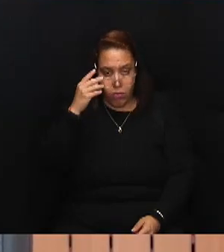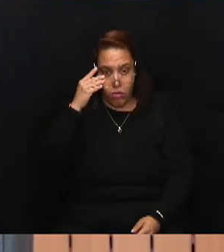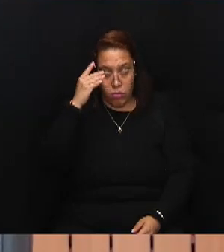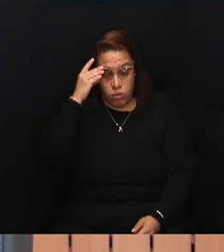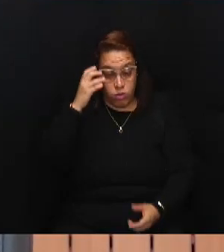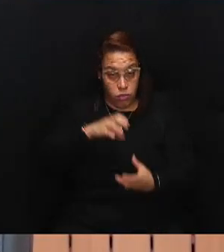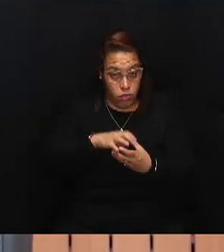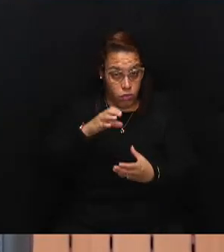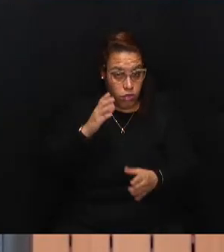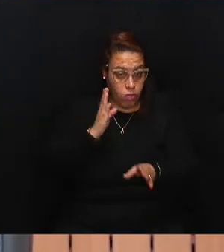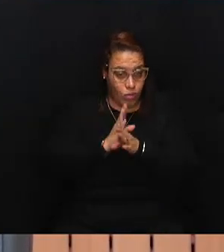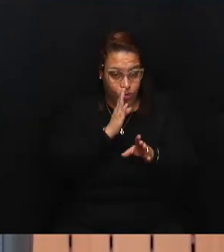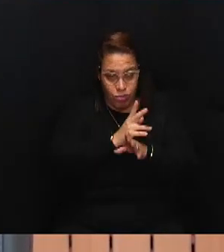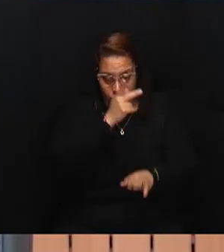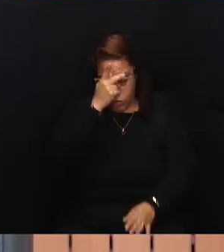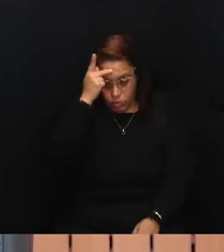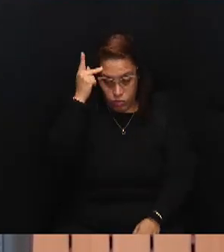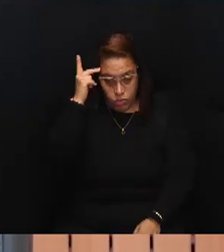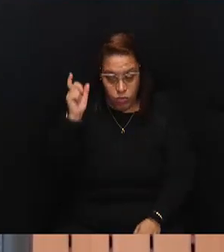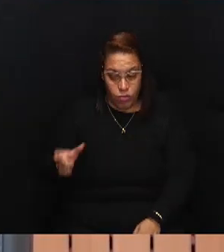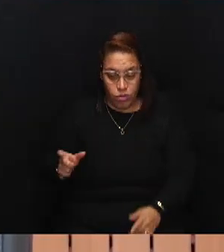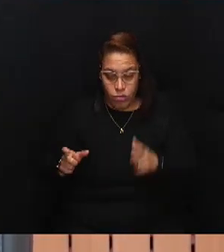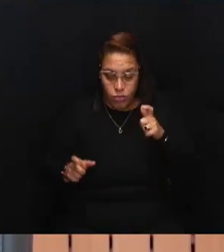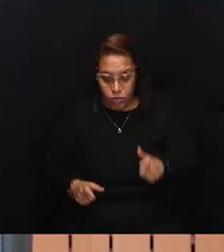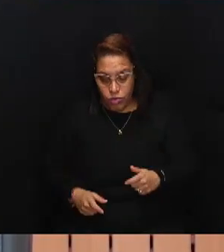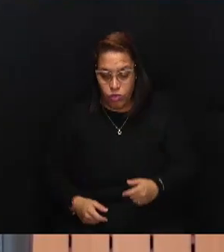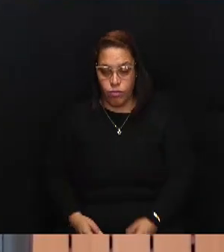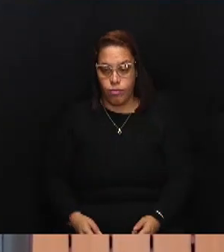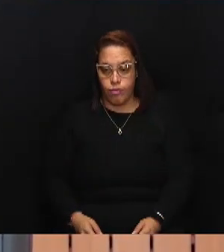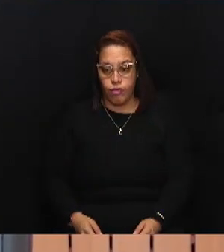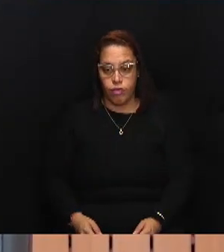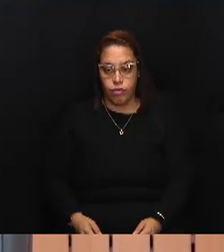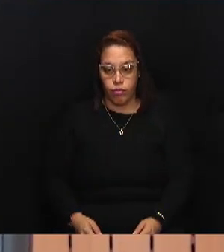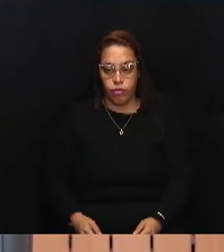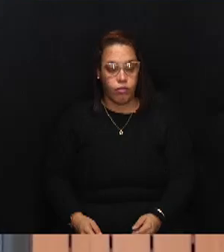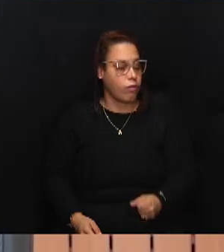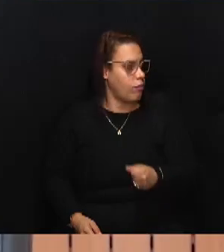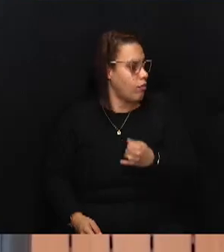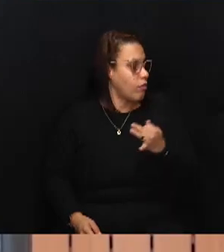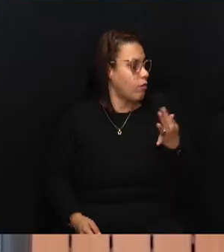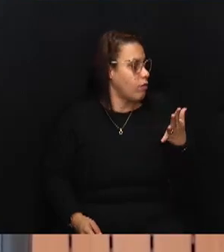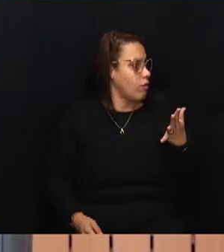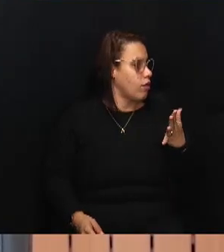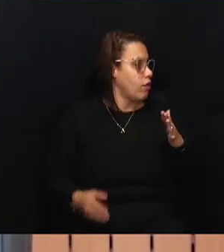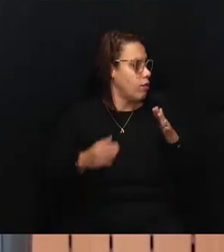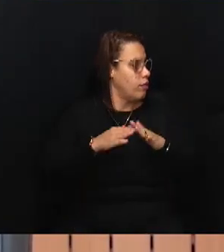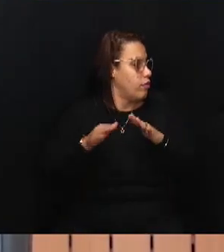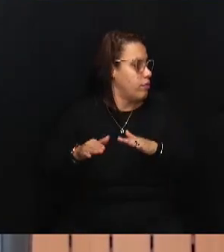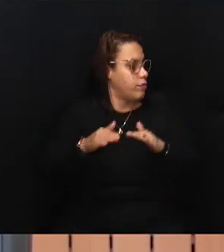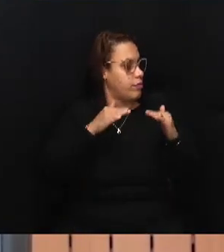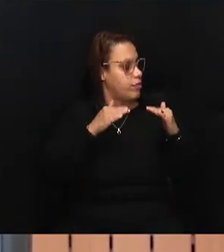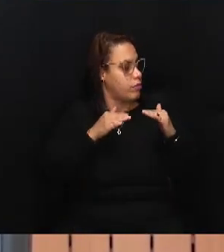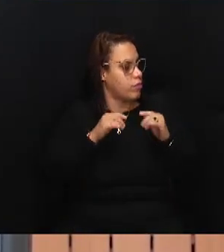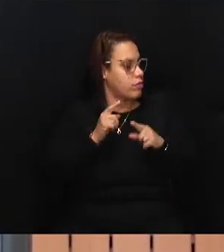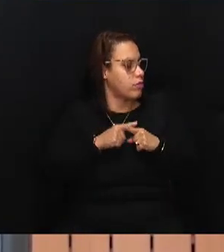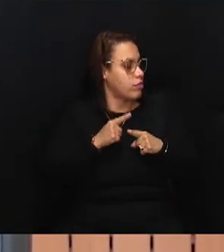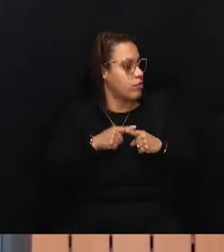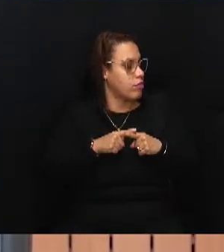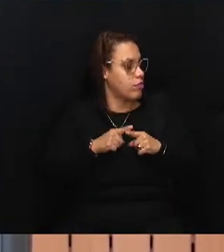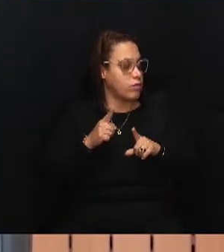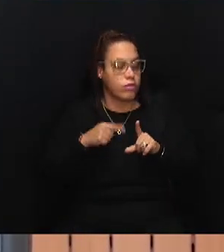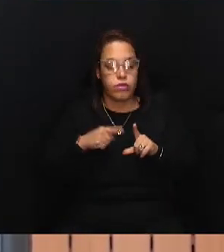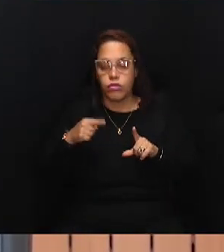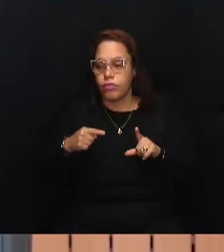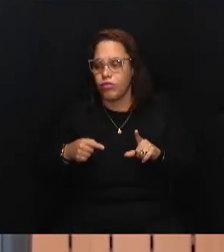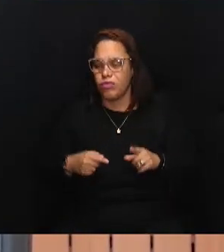gente localizar essa pessoa. Então, o que nós temos feito Qual de orientação grande... você dá para quem está nos assistindo? Sim, porque os dados assim que a